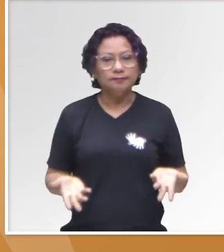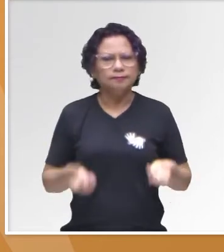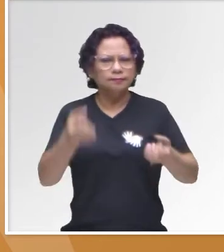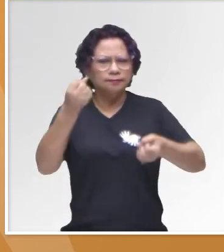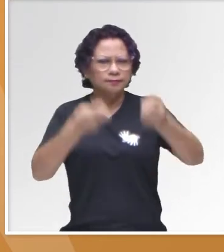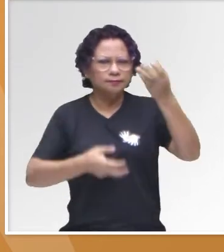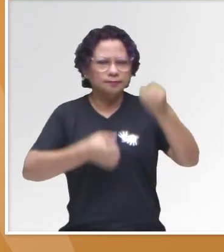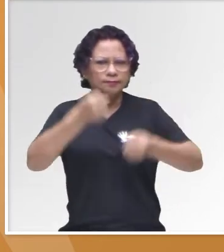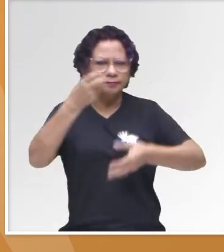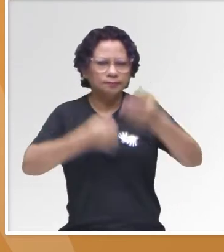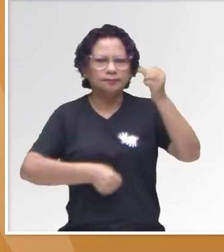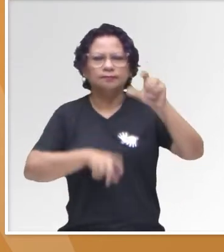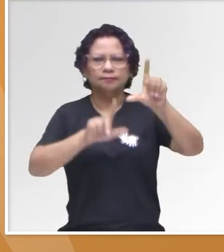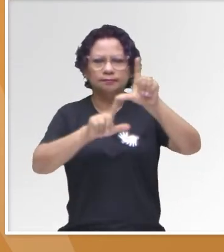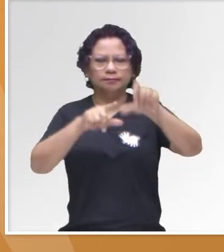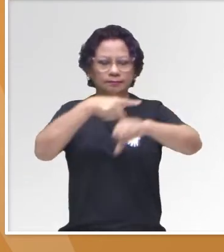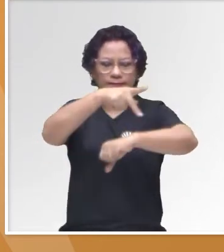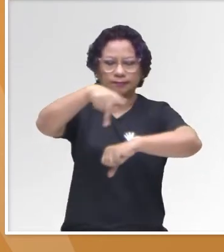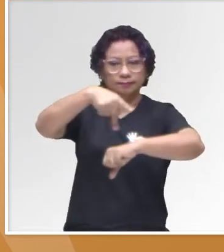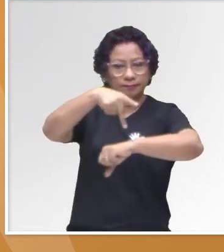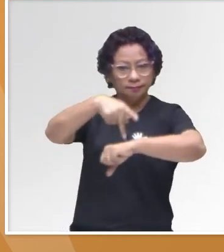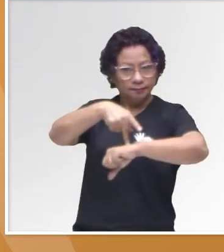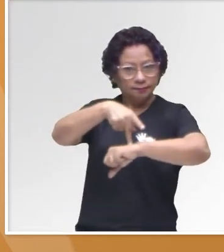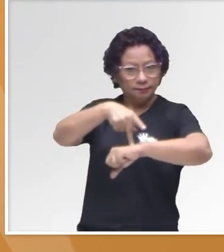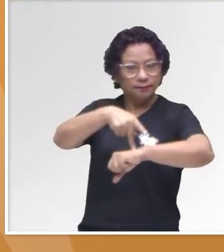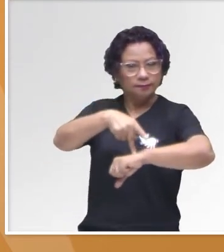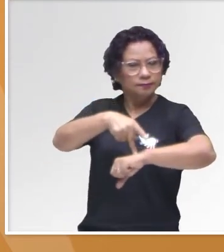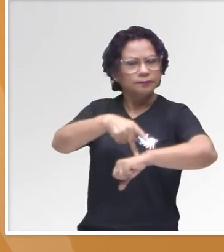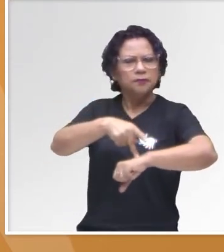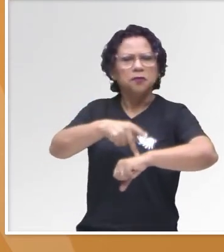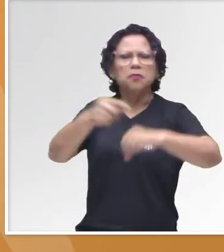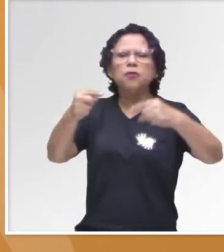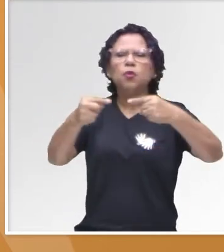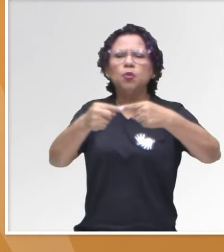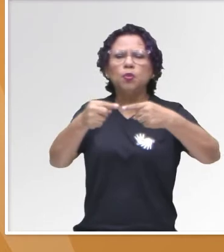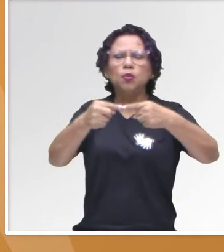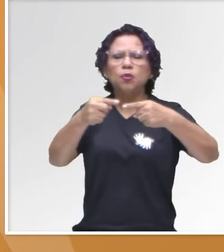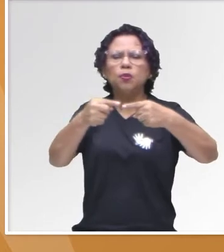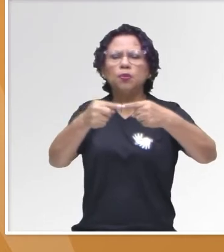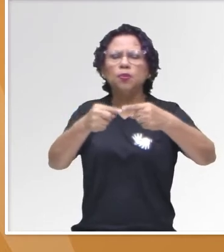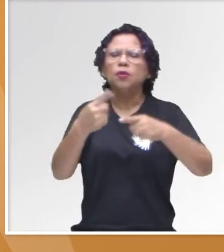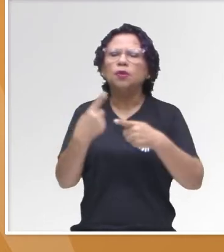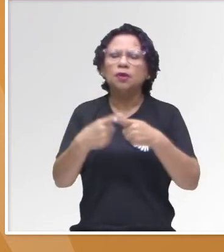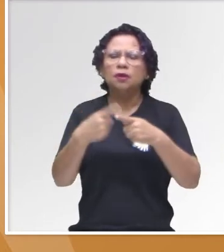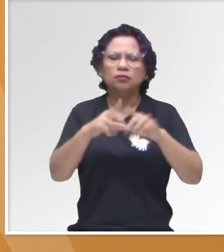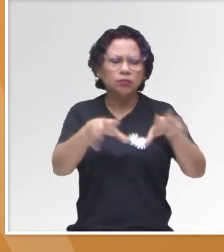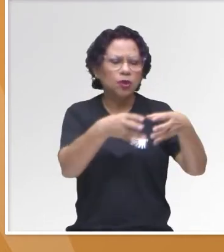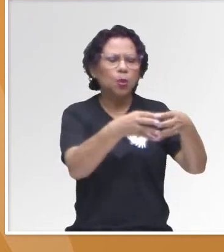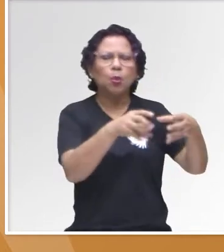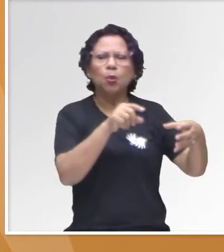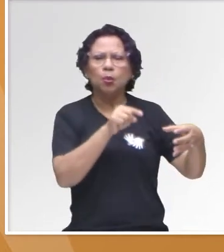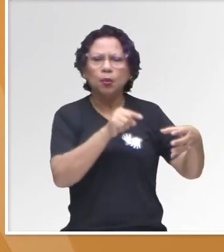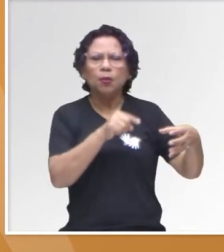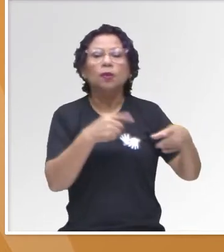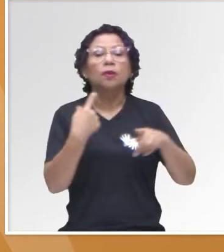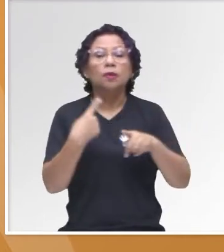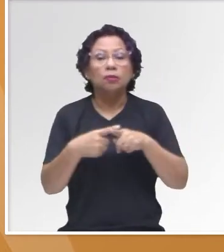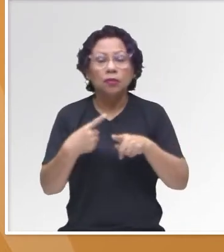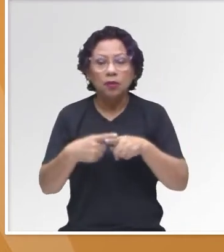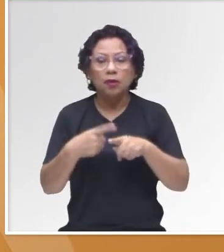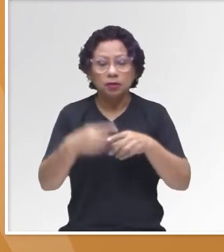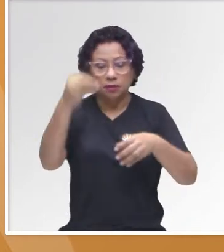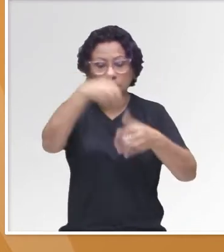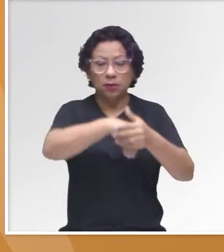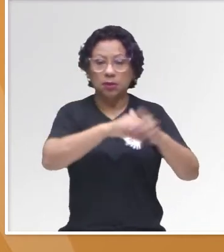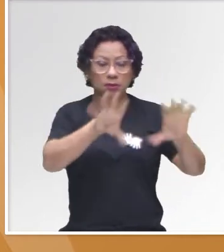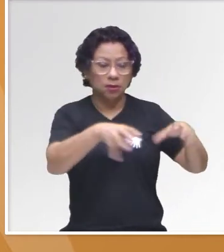sobre esses países, né? O que eles têm em comum? Por que eles estão aí agrupados? Por que eles estão nesse grupo, né,